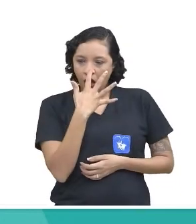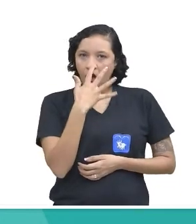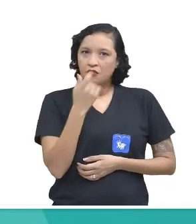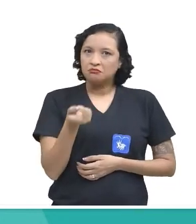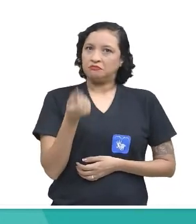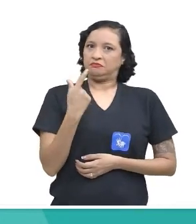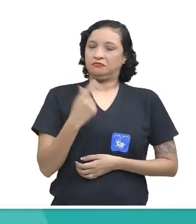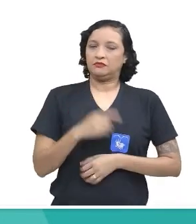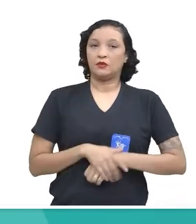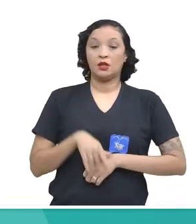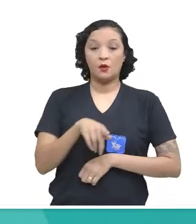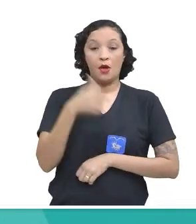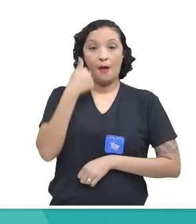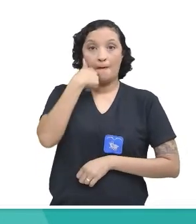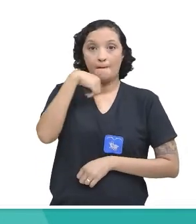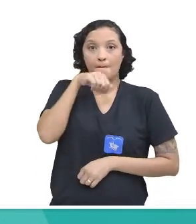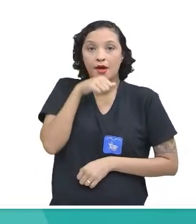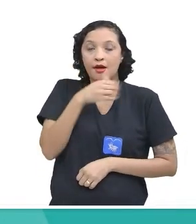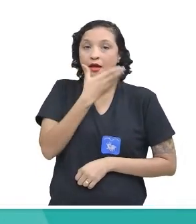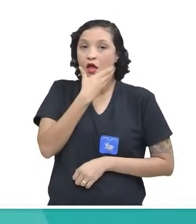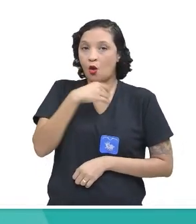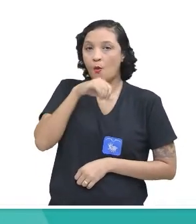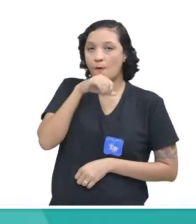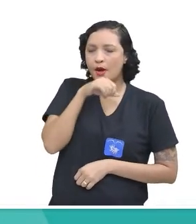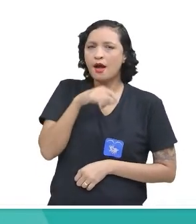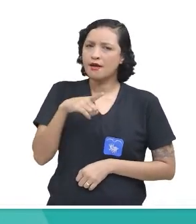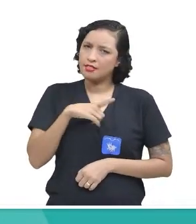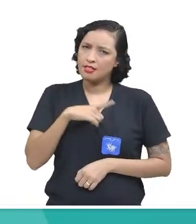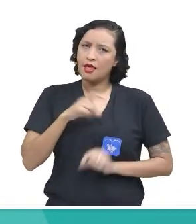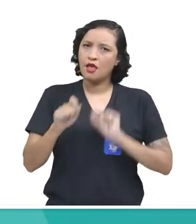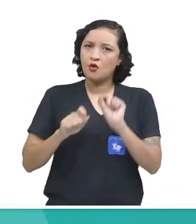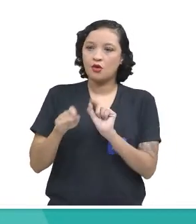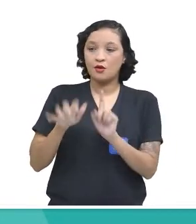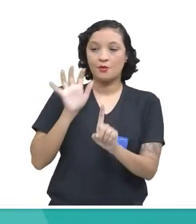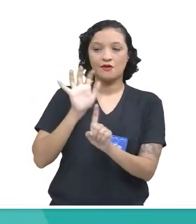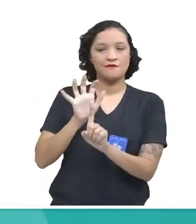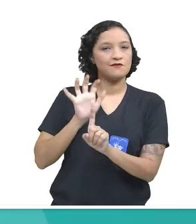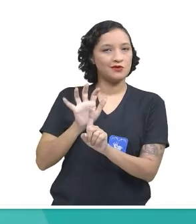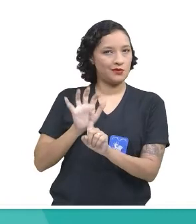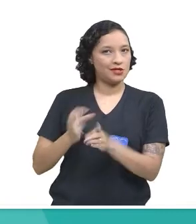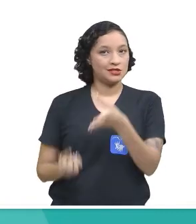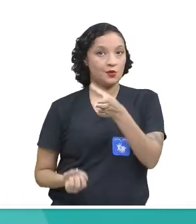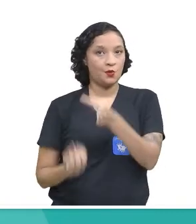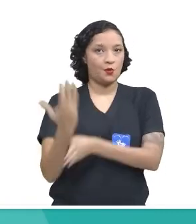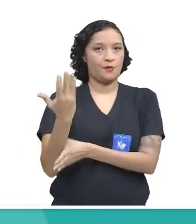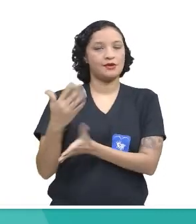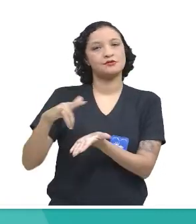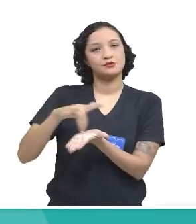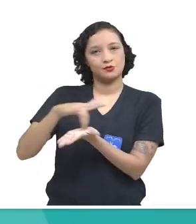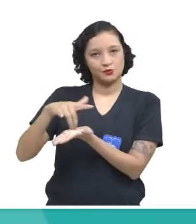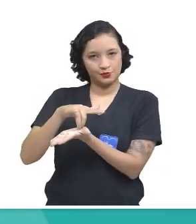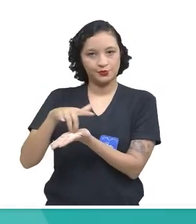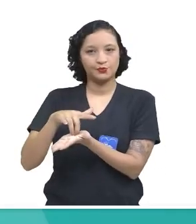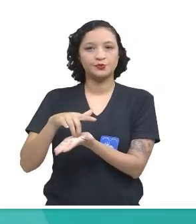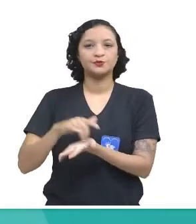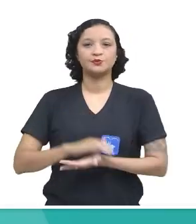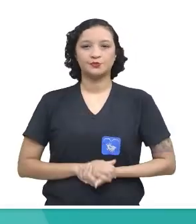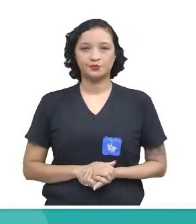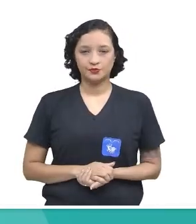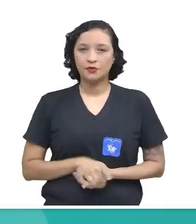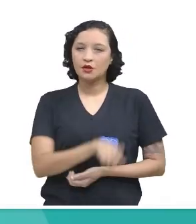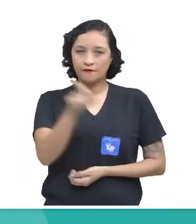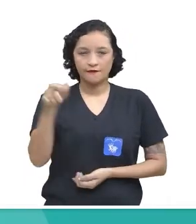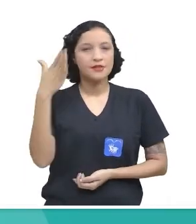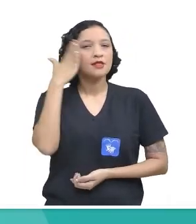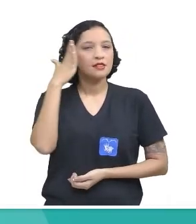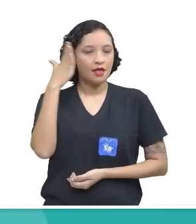mãe Catirina e pai Francisco têm uma grande influência, né, na origem do boi. Então, como vocês sabem,